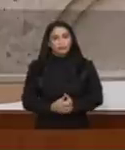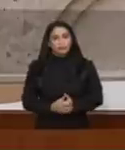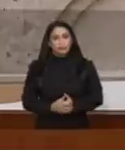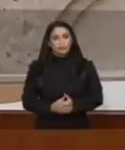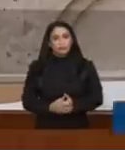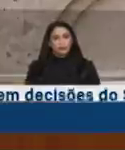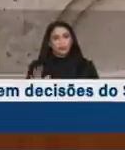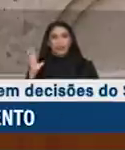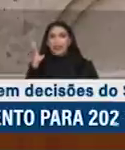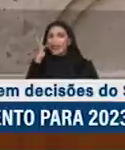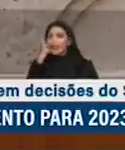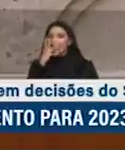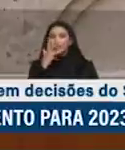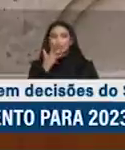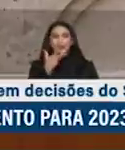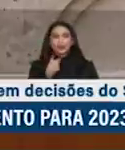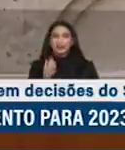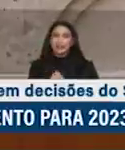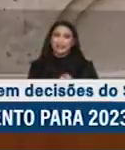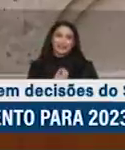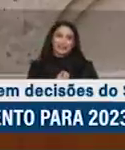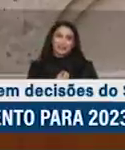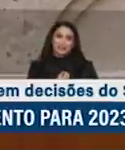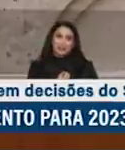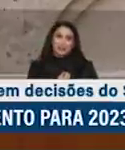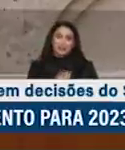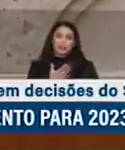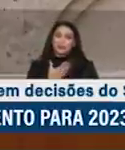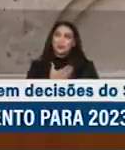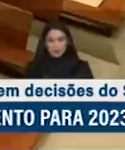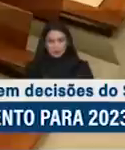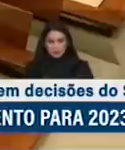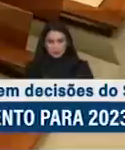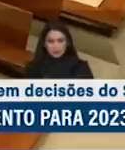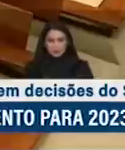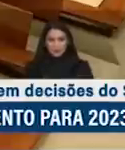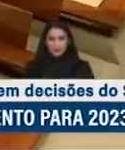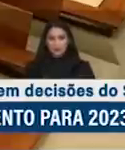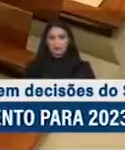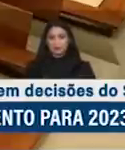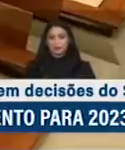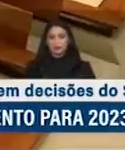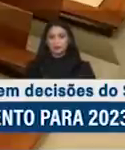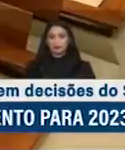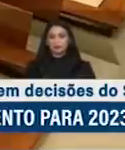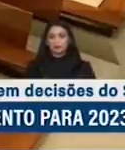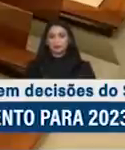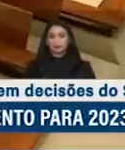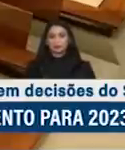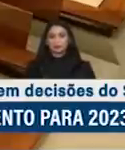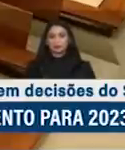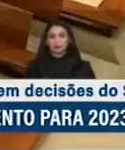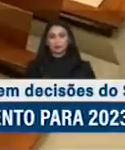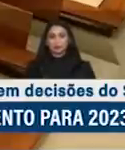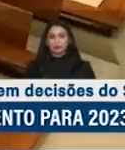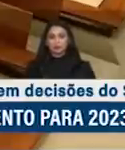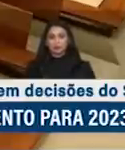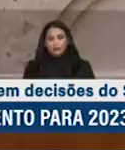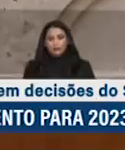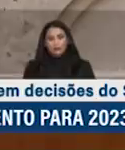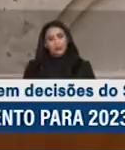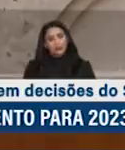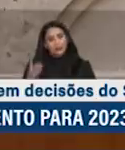as chamadas rp9 foram consideradas incompatíveis com a ordem constitucional brasileira pelos ministros que